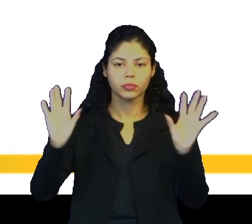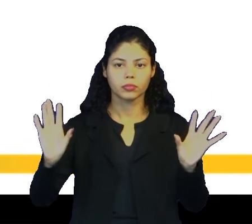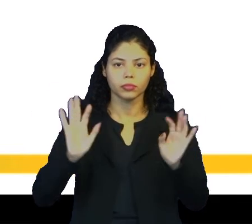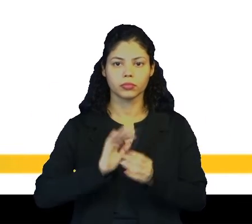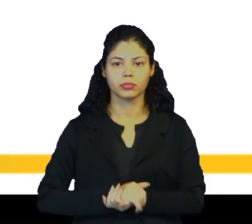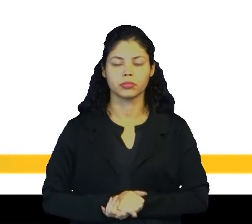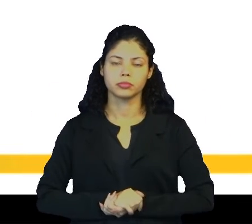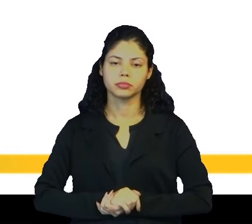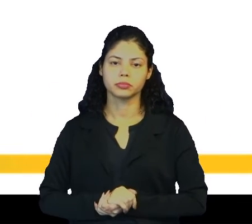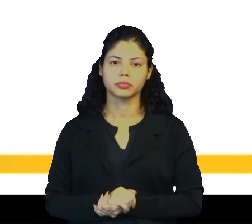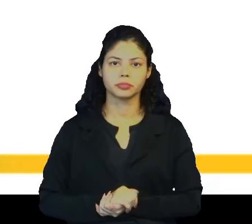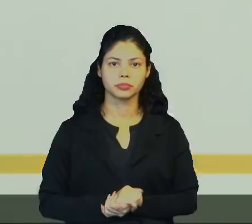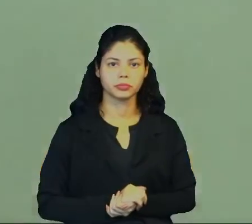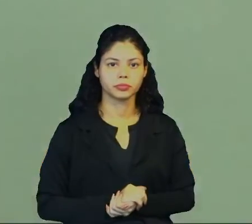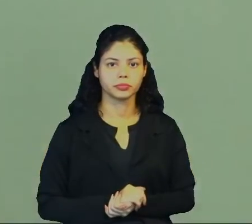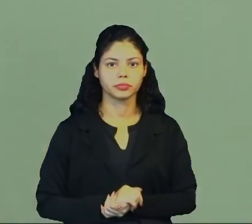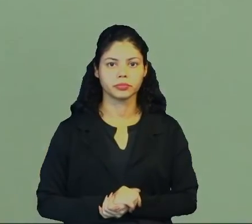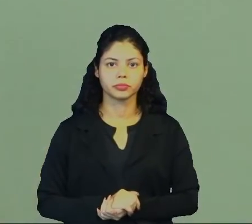liberalismo.